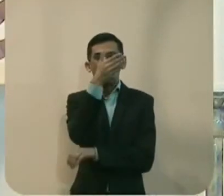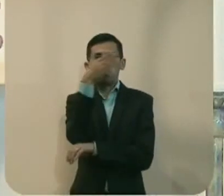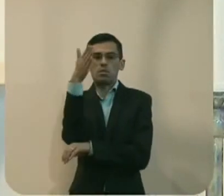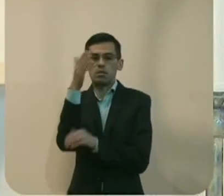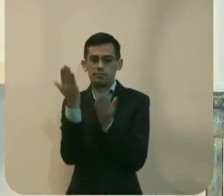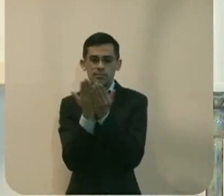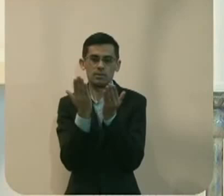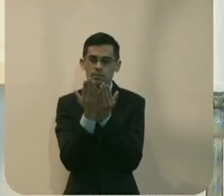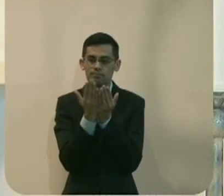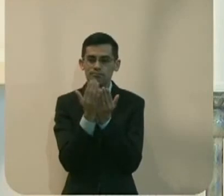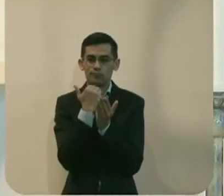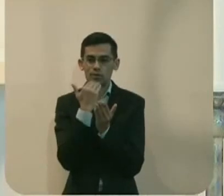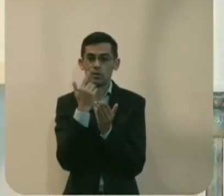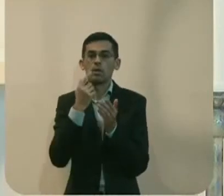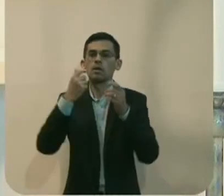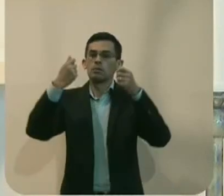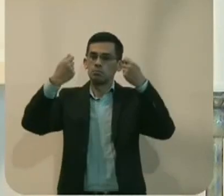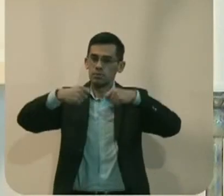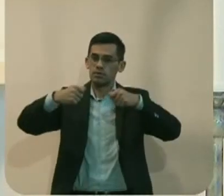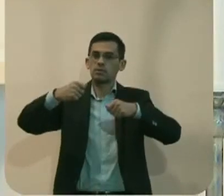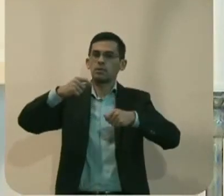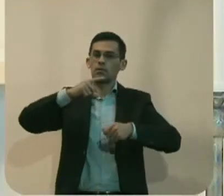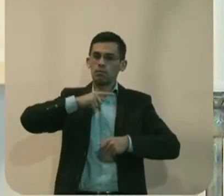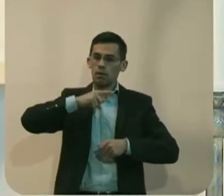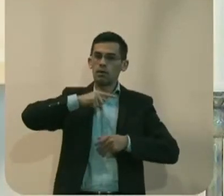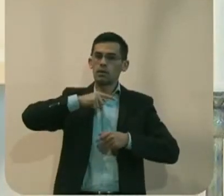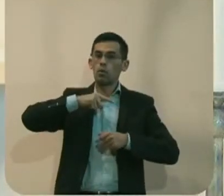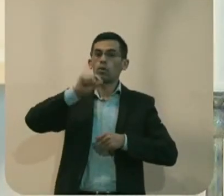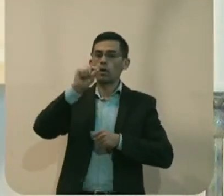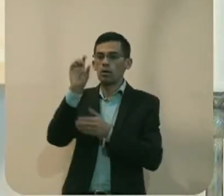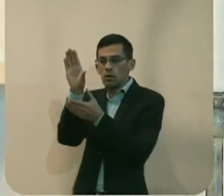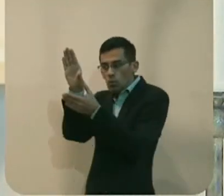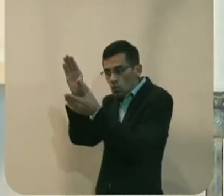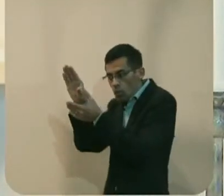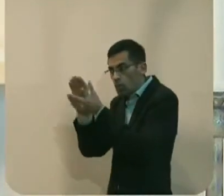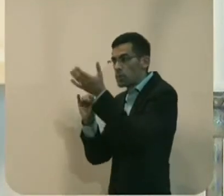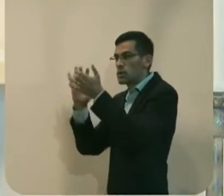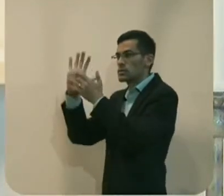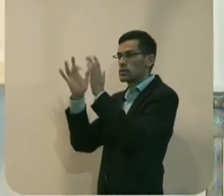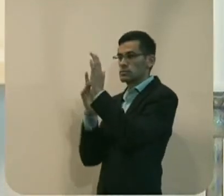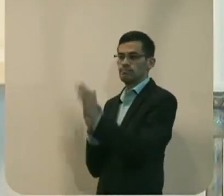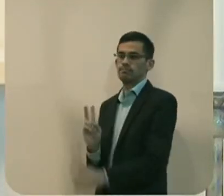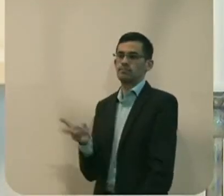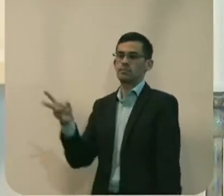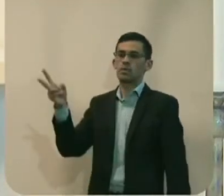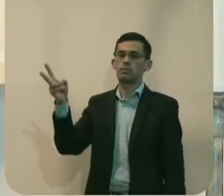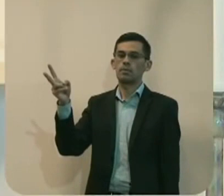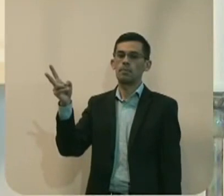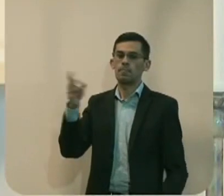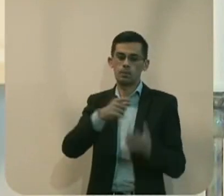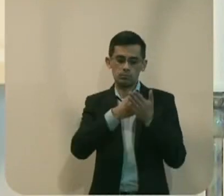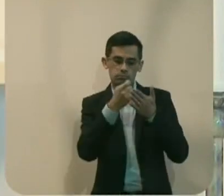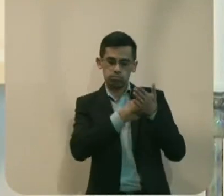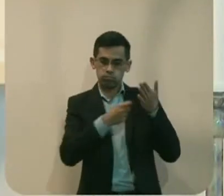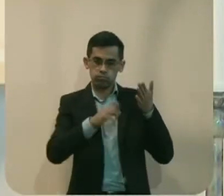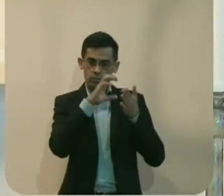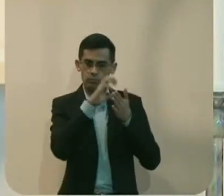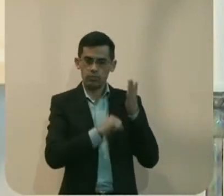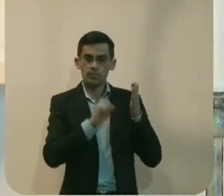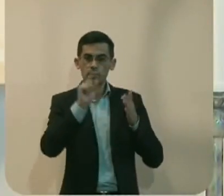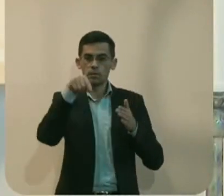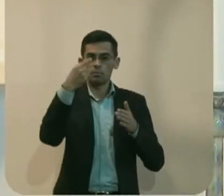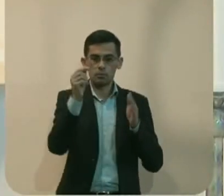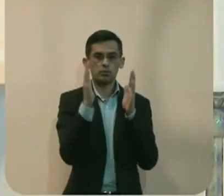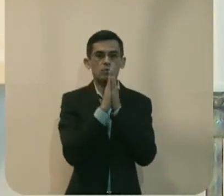de cristão. Você precisa ser alguém que segue os passos de Jesus. Preenche lá e logo